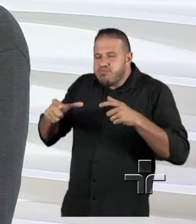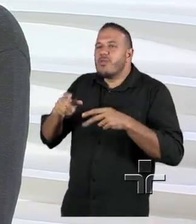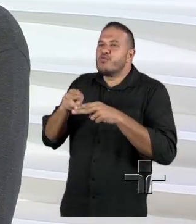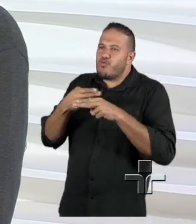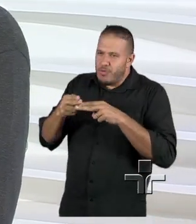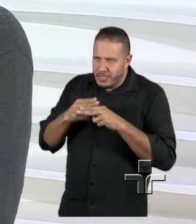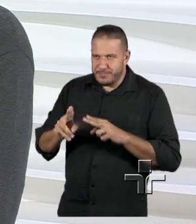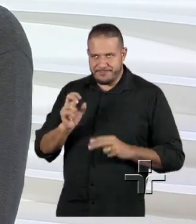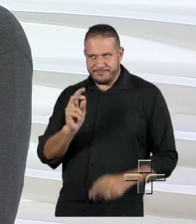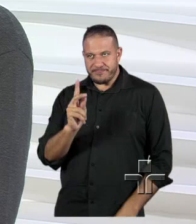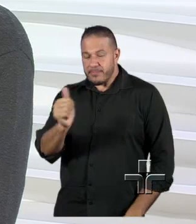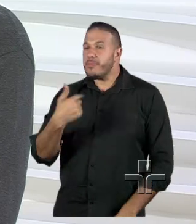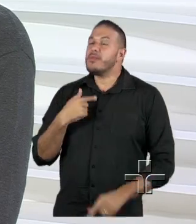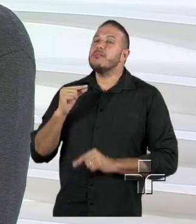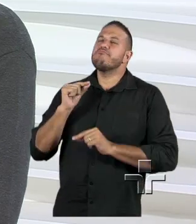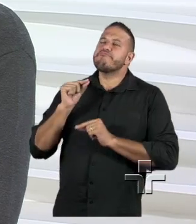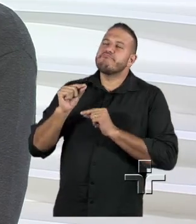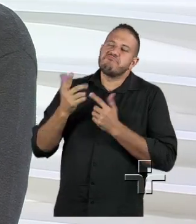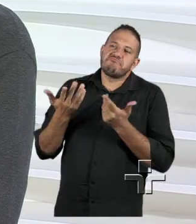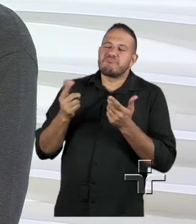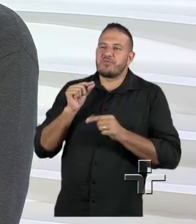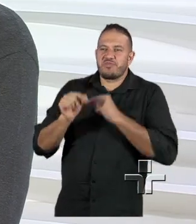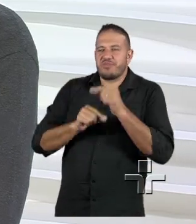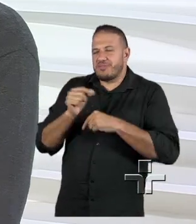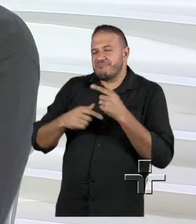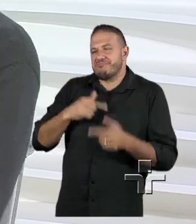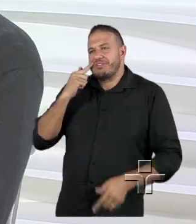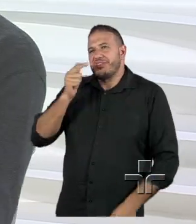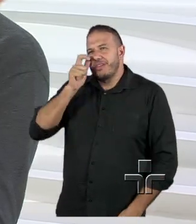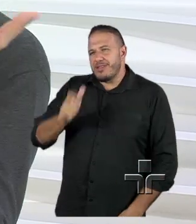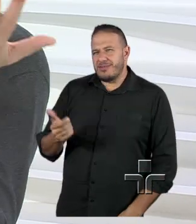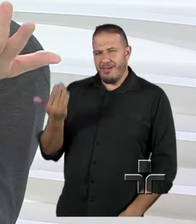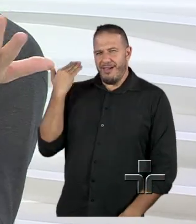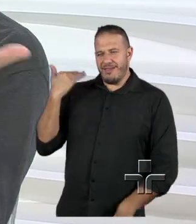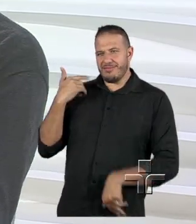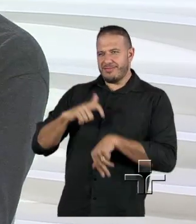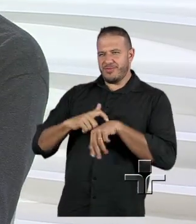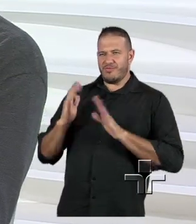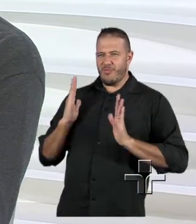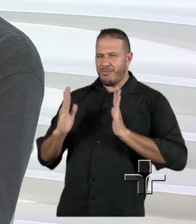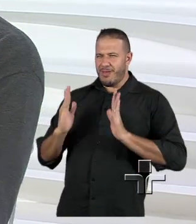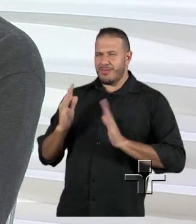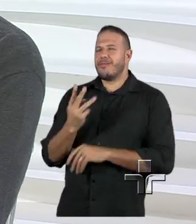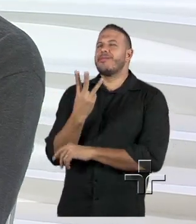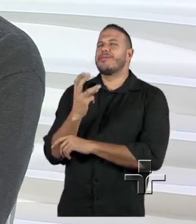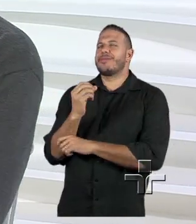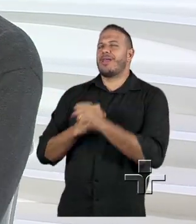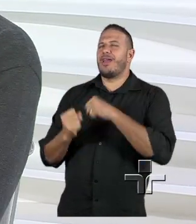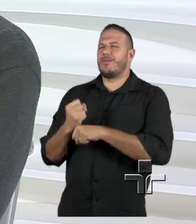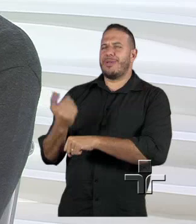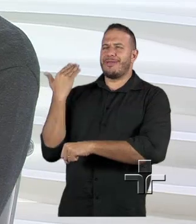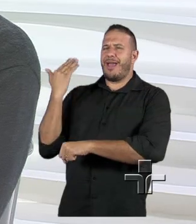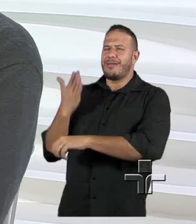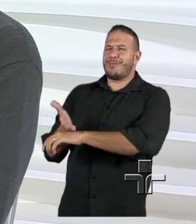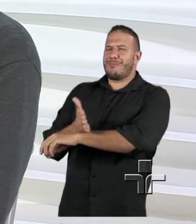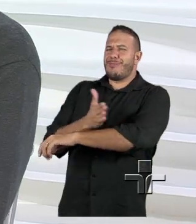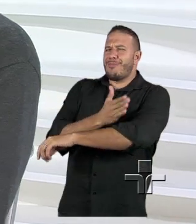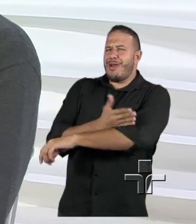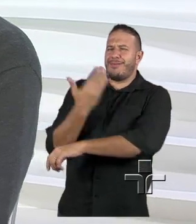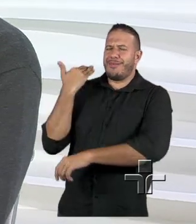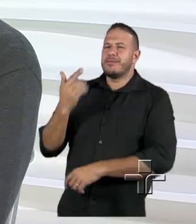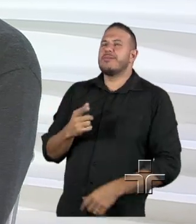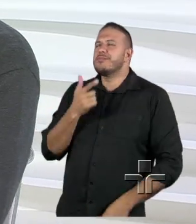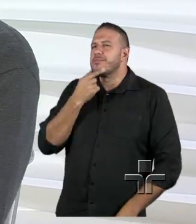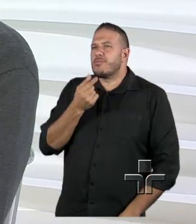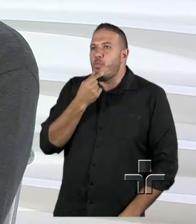algum motivo, Helena, que é curioso, era uma época, há 30 anos atrás, que não tinha muitos homens no negócio